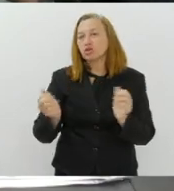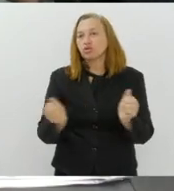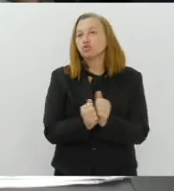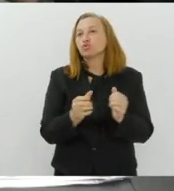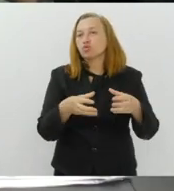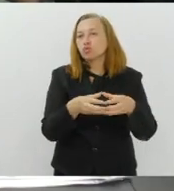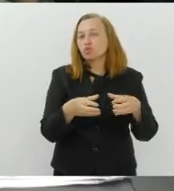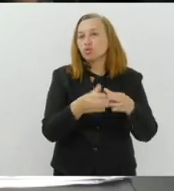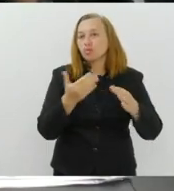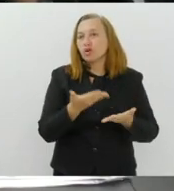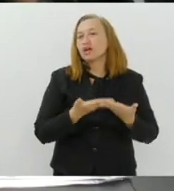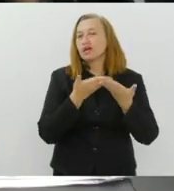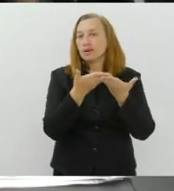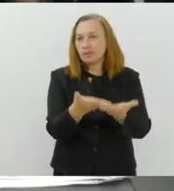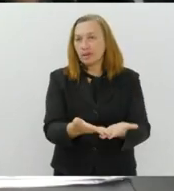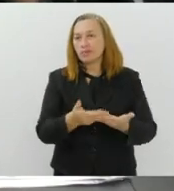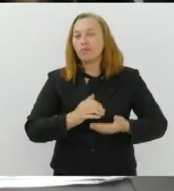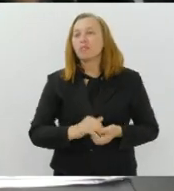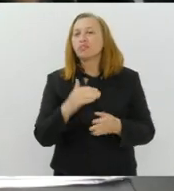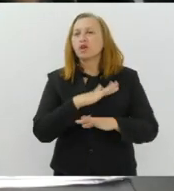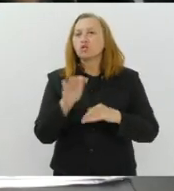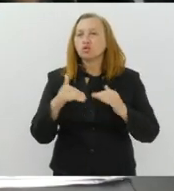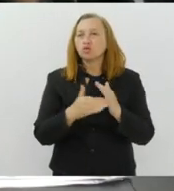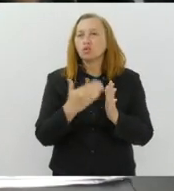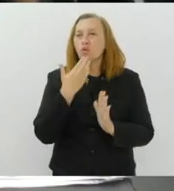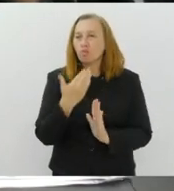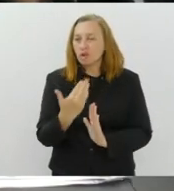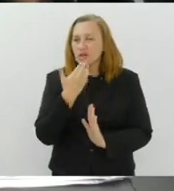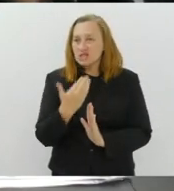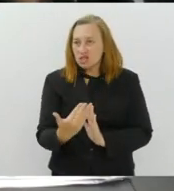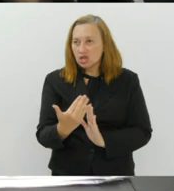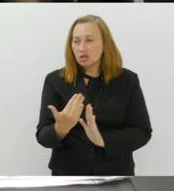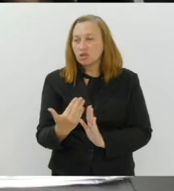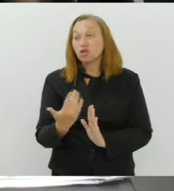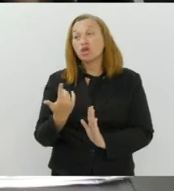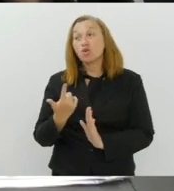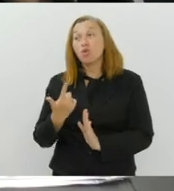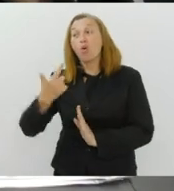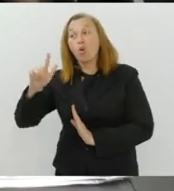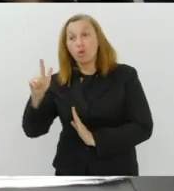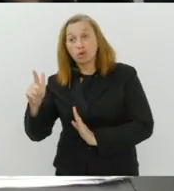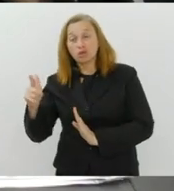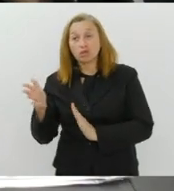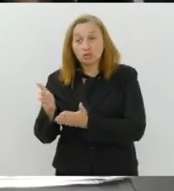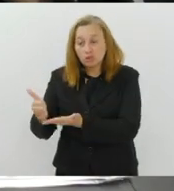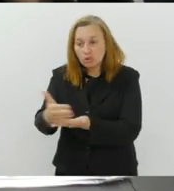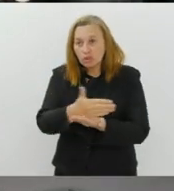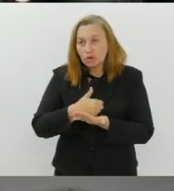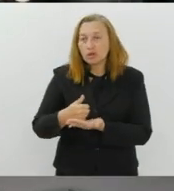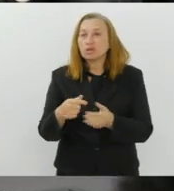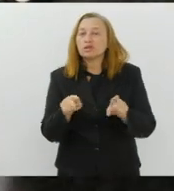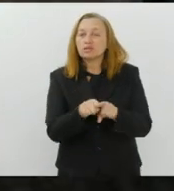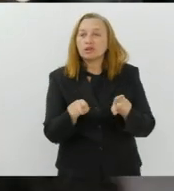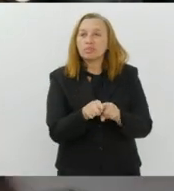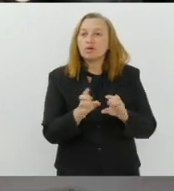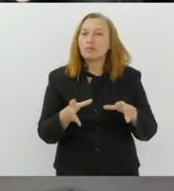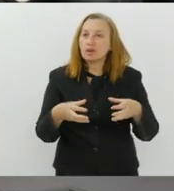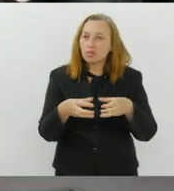e vamos encaminhar todas as solicitações que foram feitas e outras que estão sendo colhidas também pela